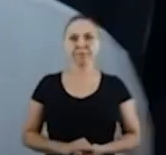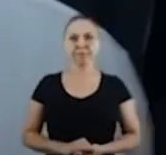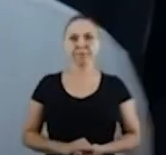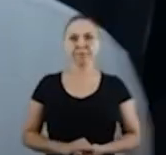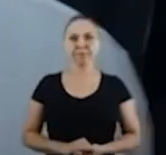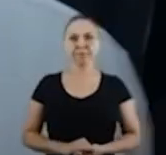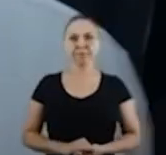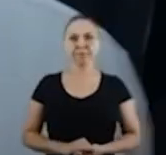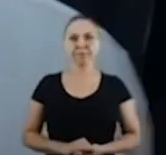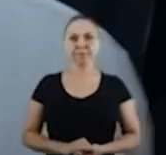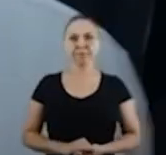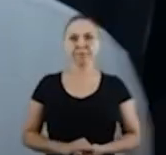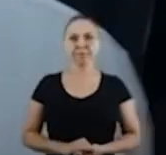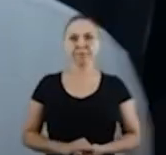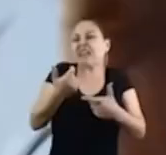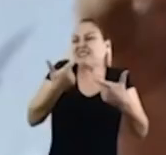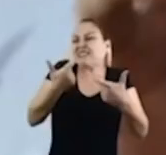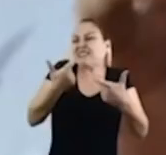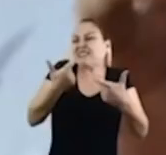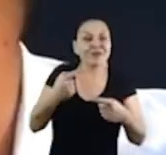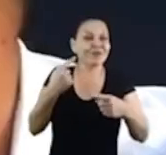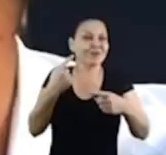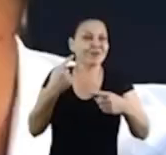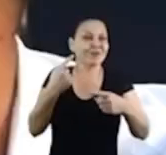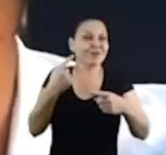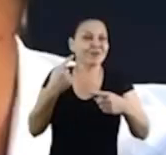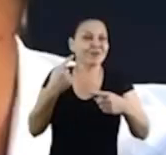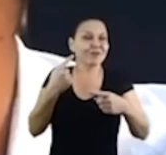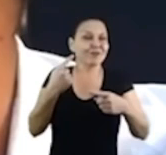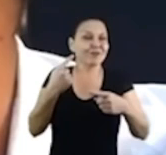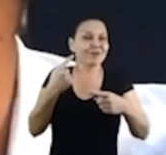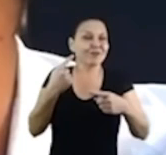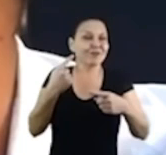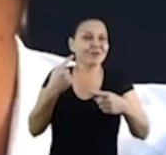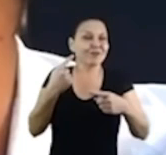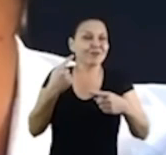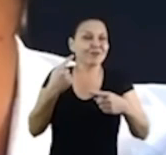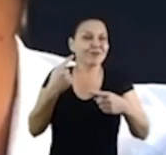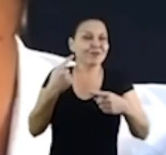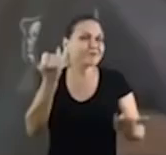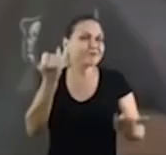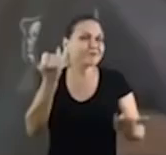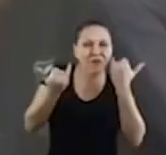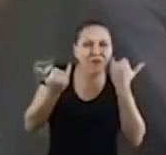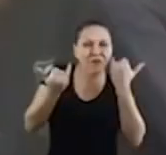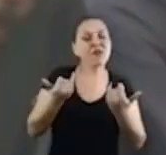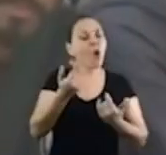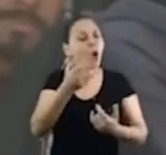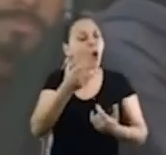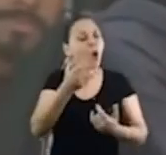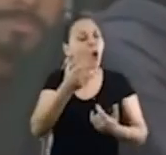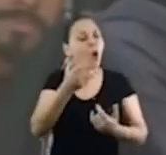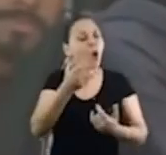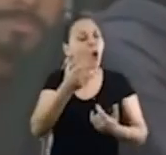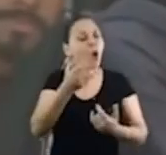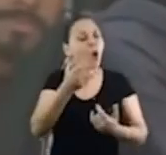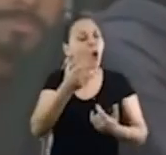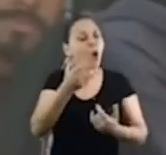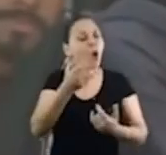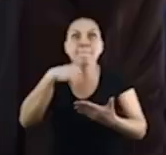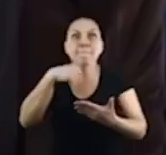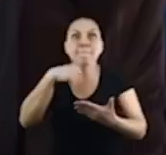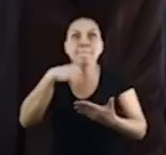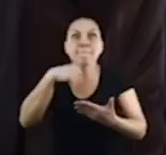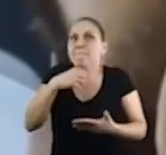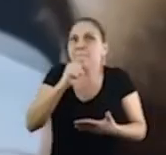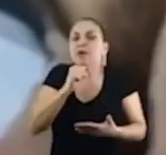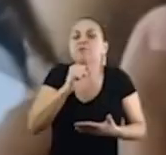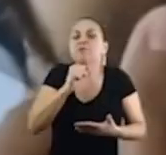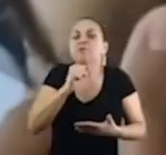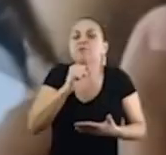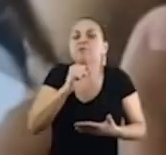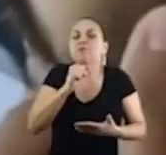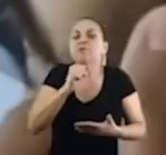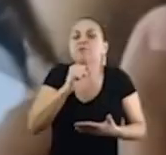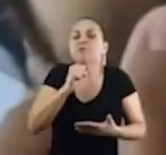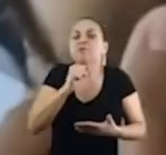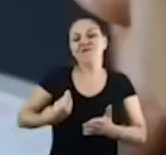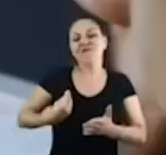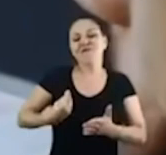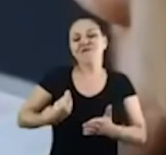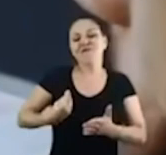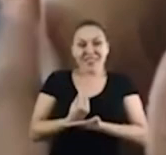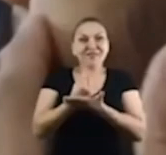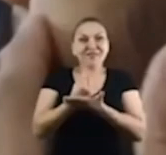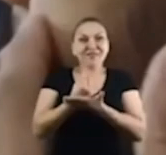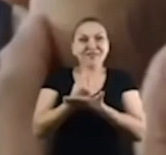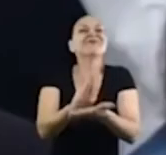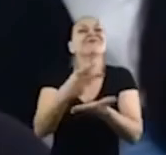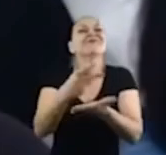Por que que o pai e a mãe muitas vezes é chato? Porque ele fala a verdade para vocês. E olha, tem que ser assim. Os teus pais são aqueles que dão a vida